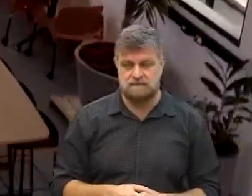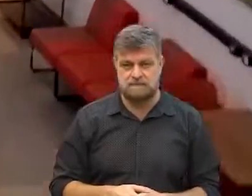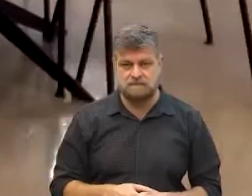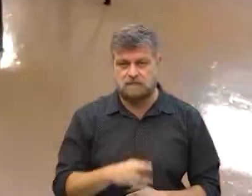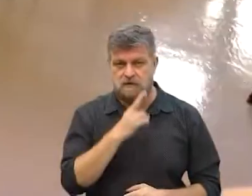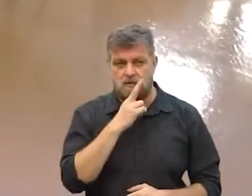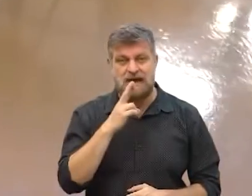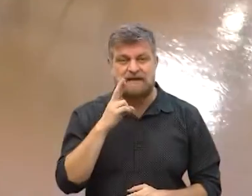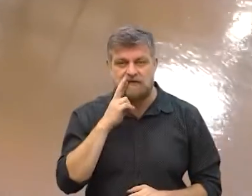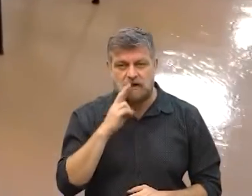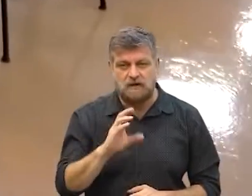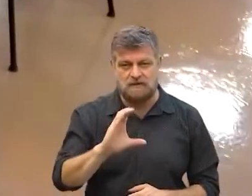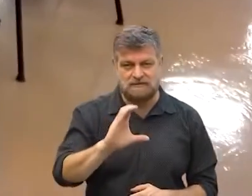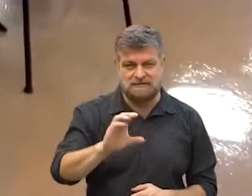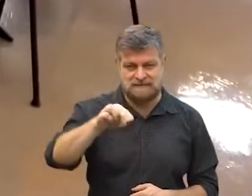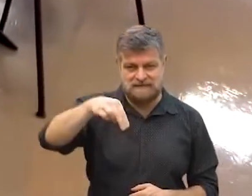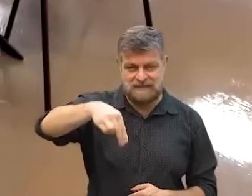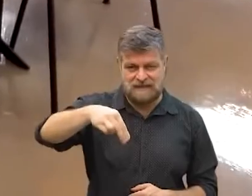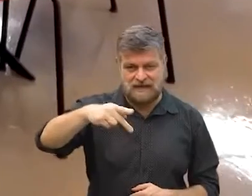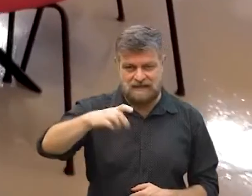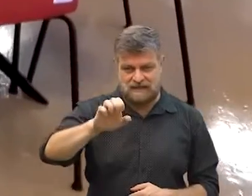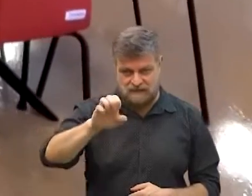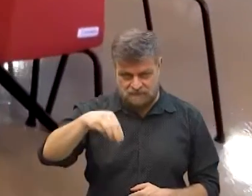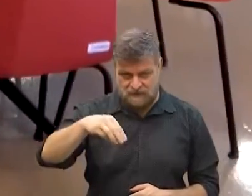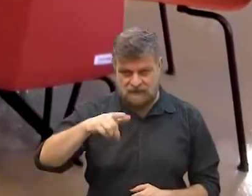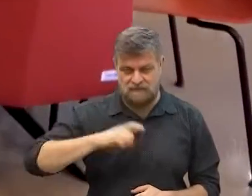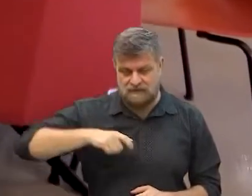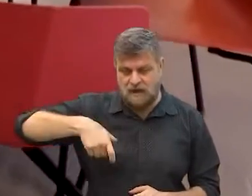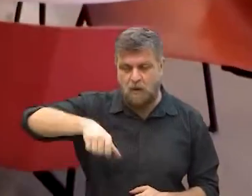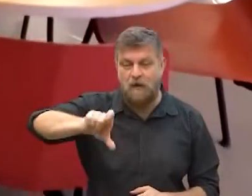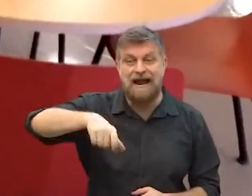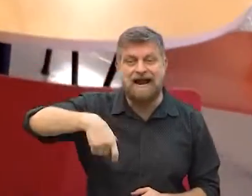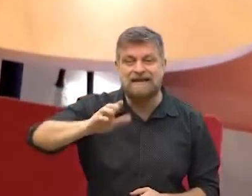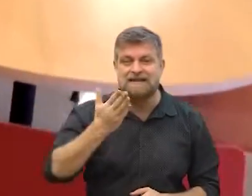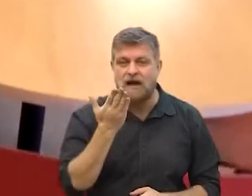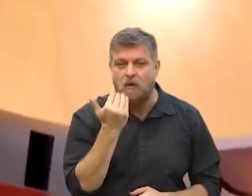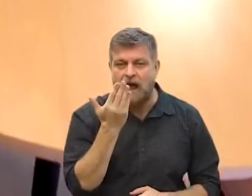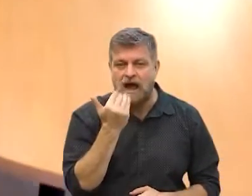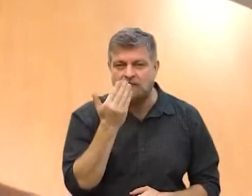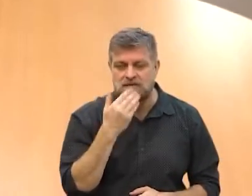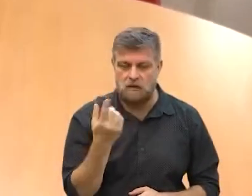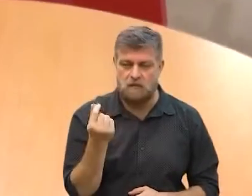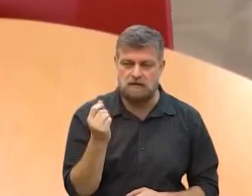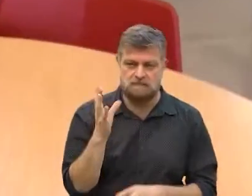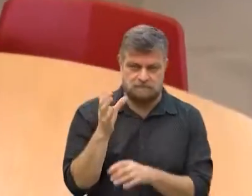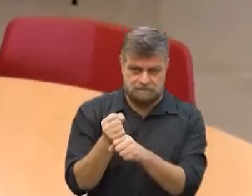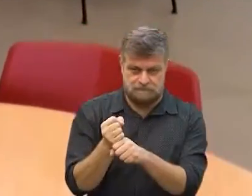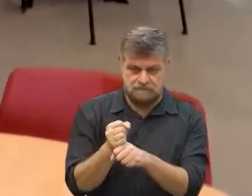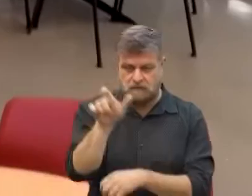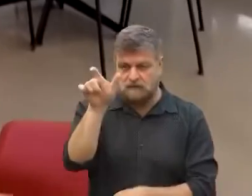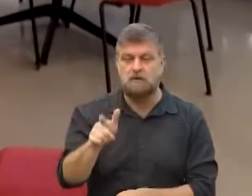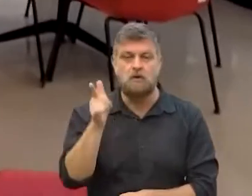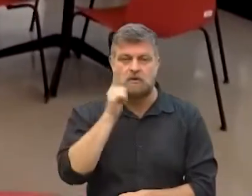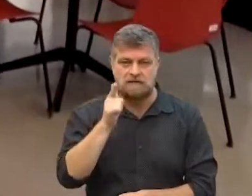refeitórios do Senepem, e eles vão ter ainda um cartão alimentação de certo valor para eles se